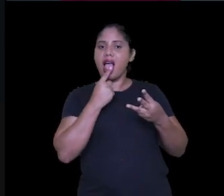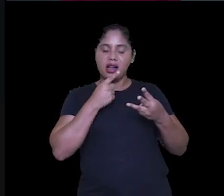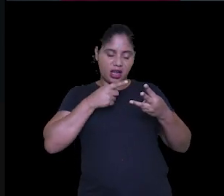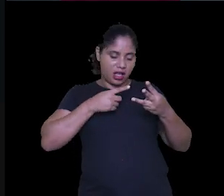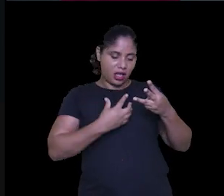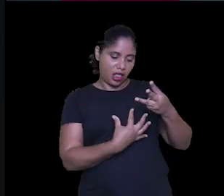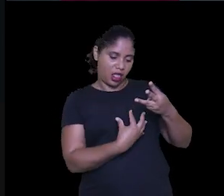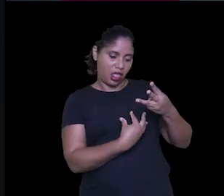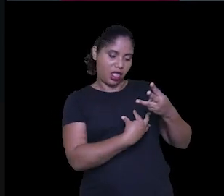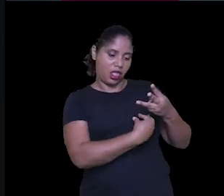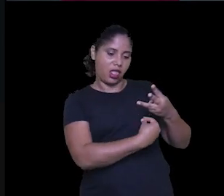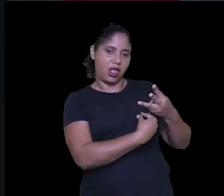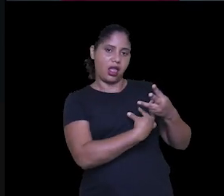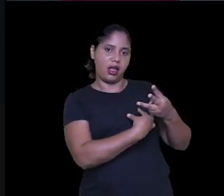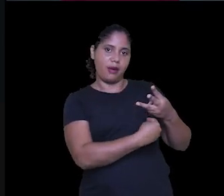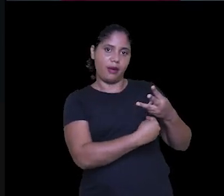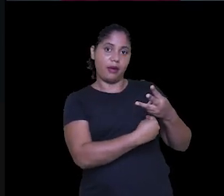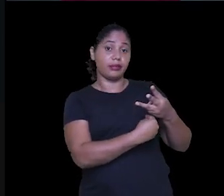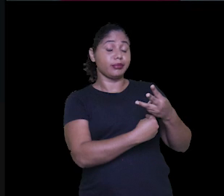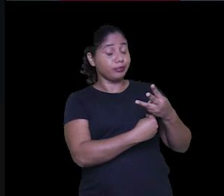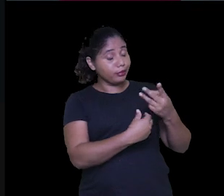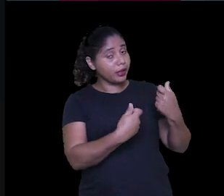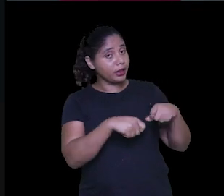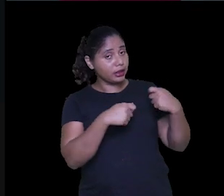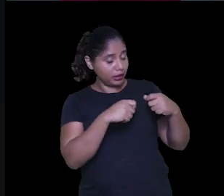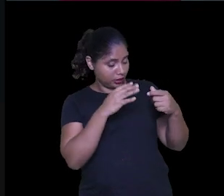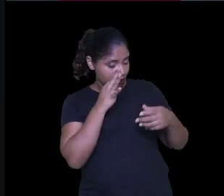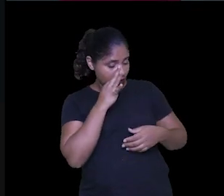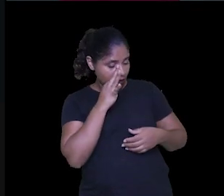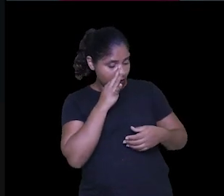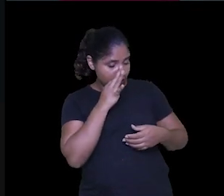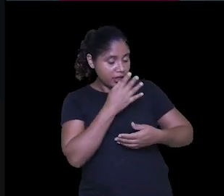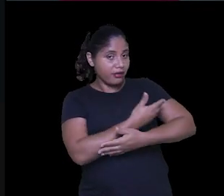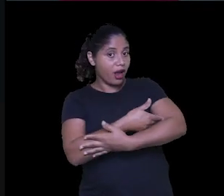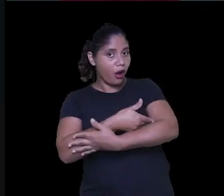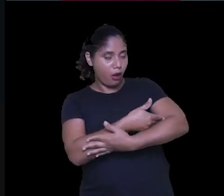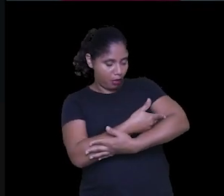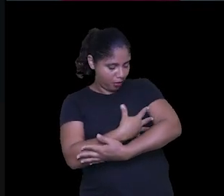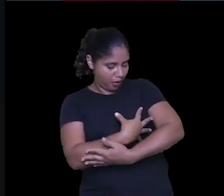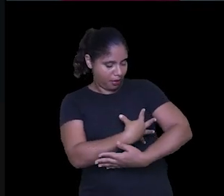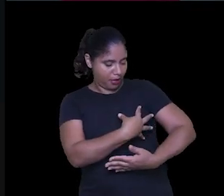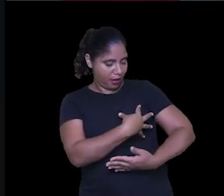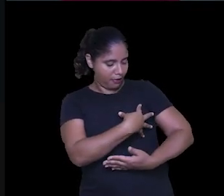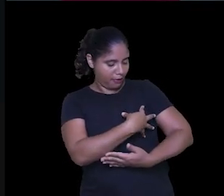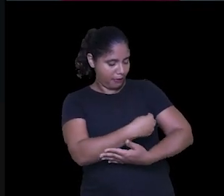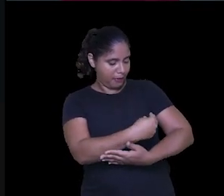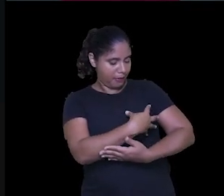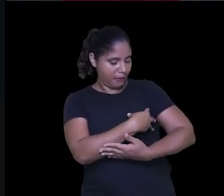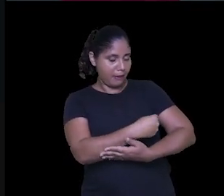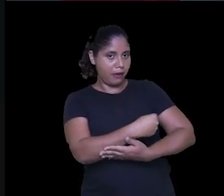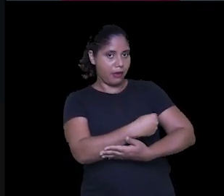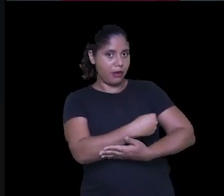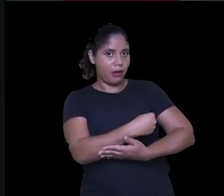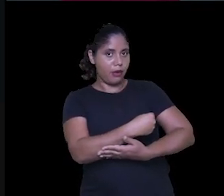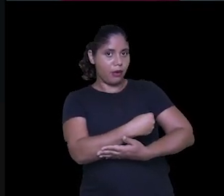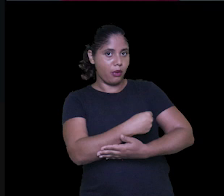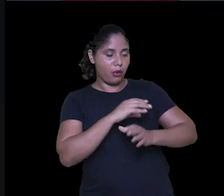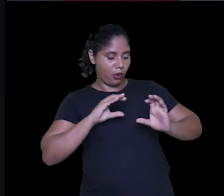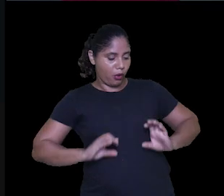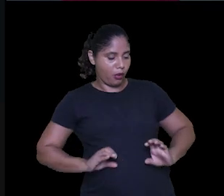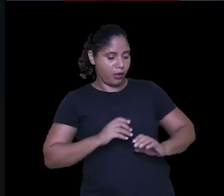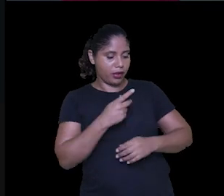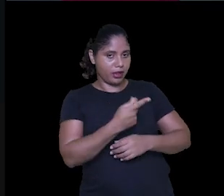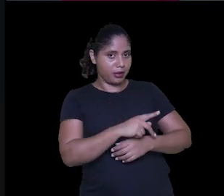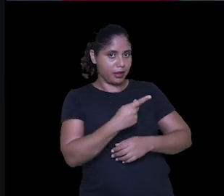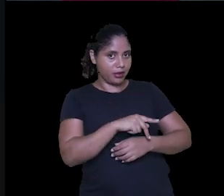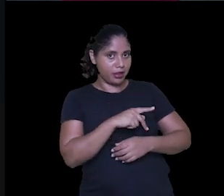menos dor e incômodo essa mulher vai ter. Pode ser necessário o uso de algumas medicações para alívio da dor. Então, cada caso deve